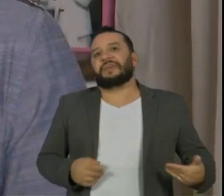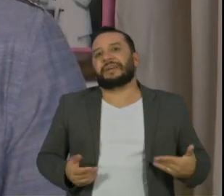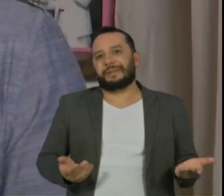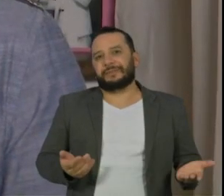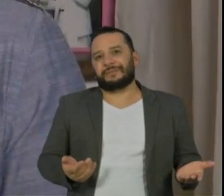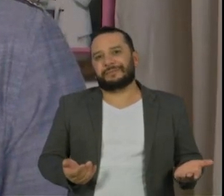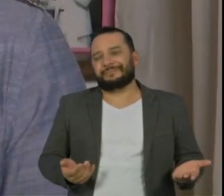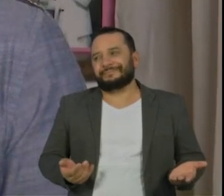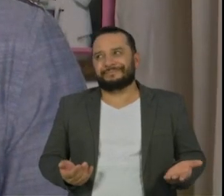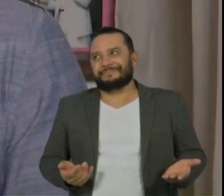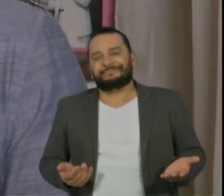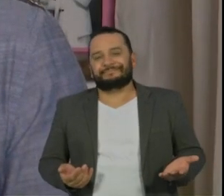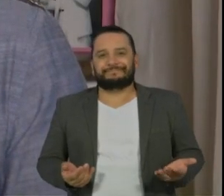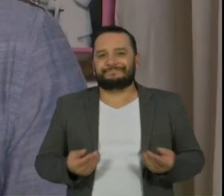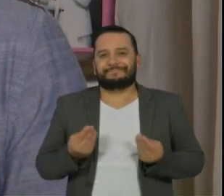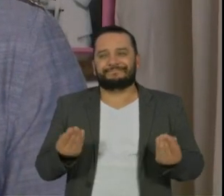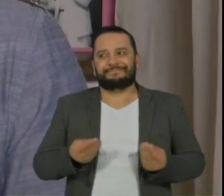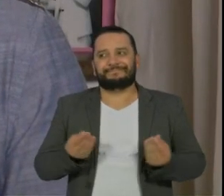que existe uma...